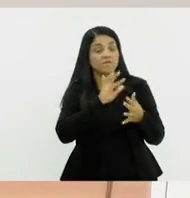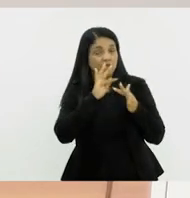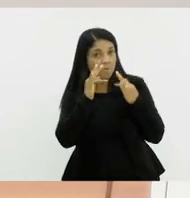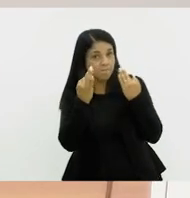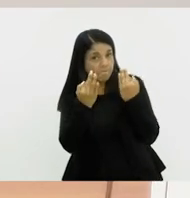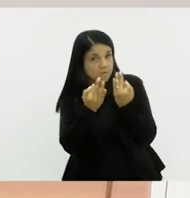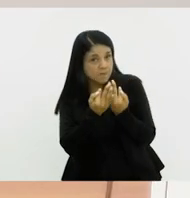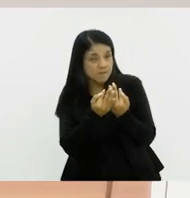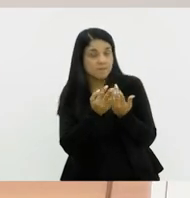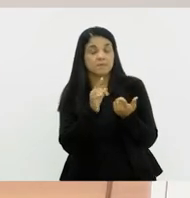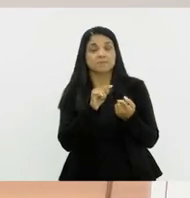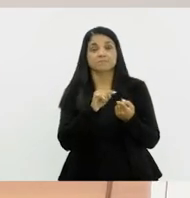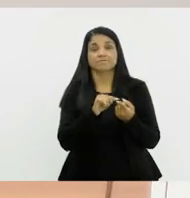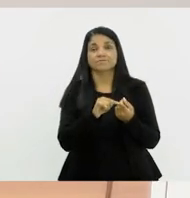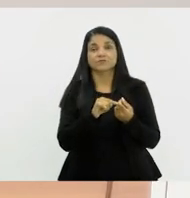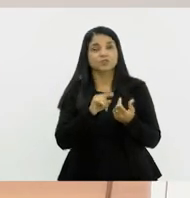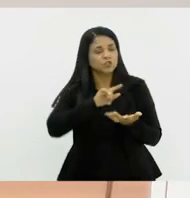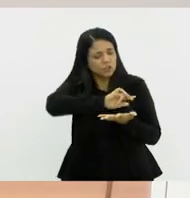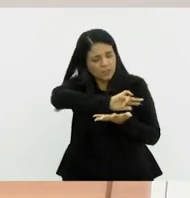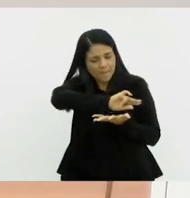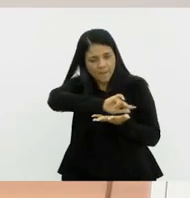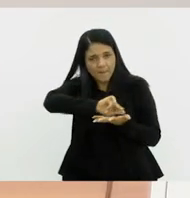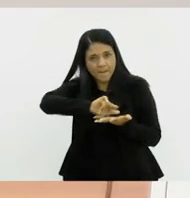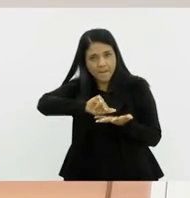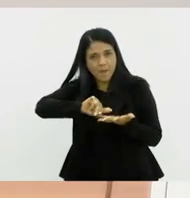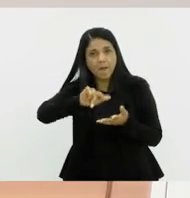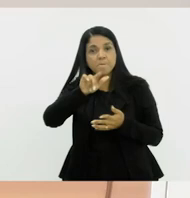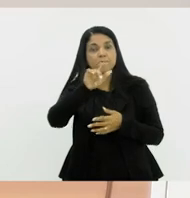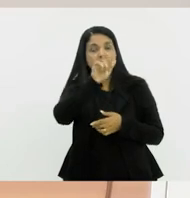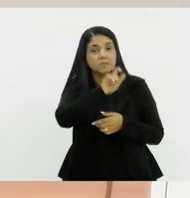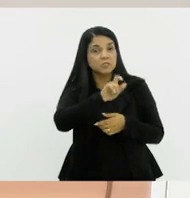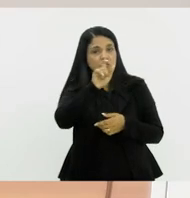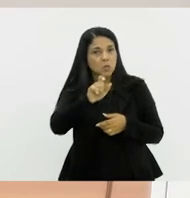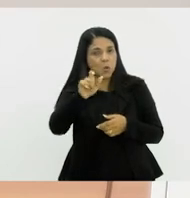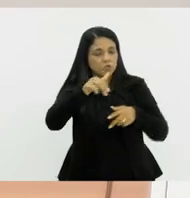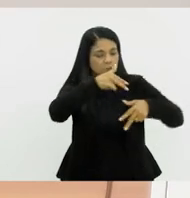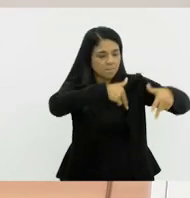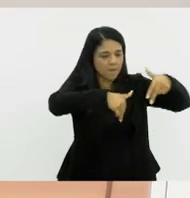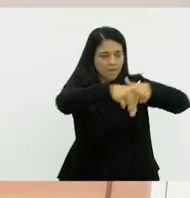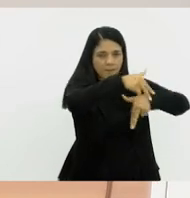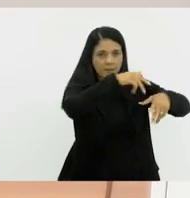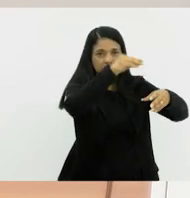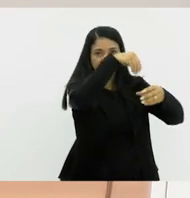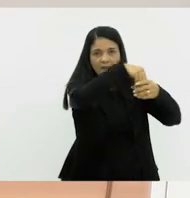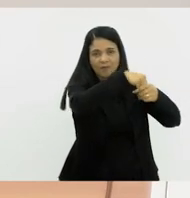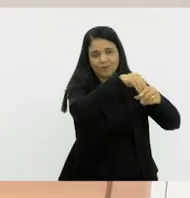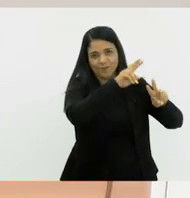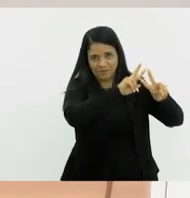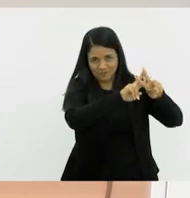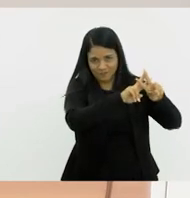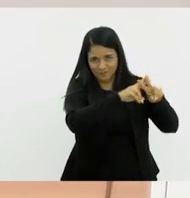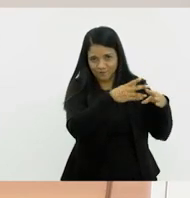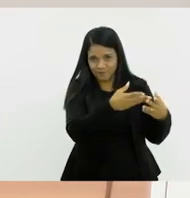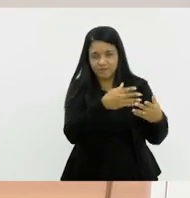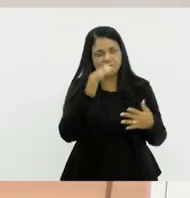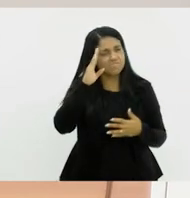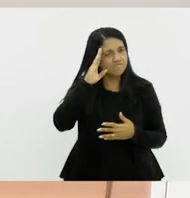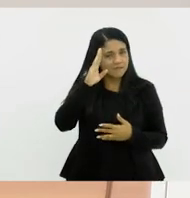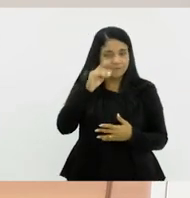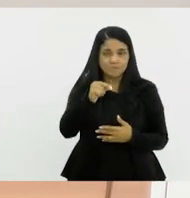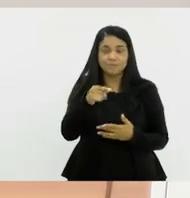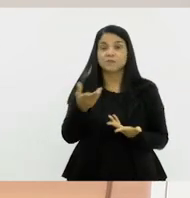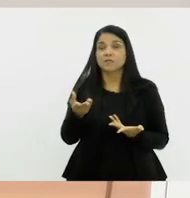estamos falando, né, de todas as pessoas que ali circulam, então que isso é fundamental. E aí, doutor